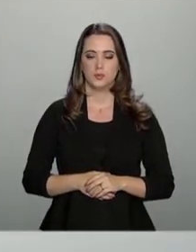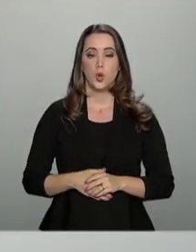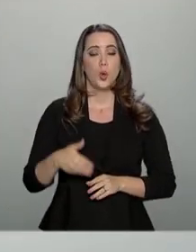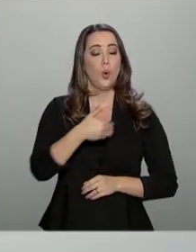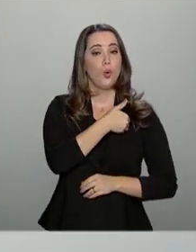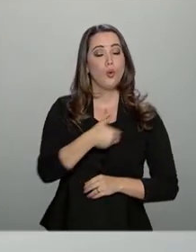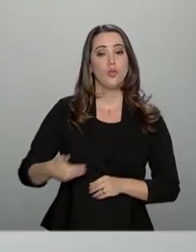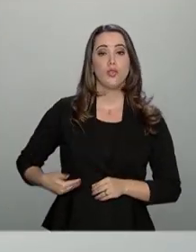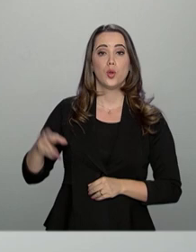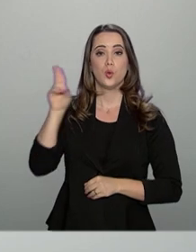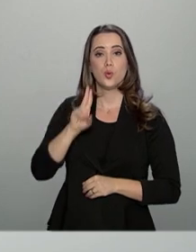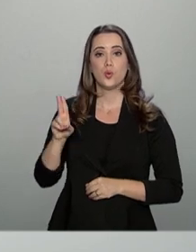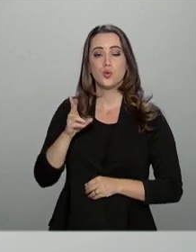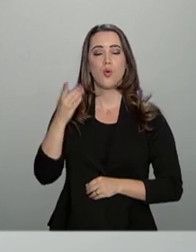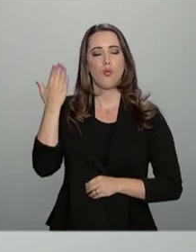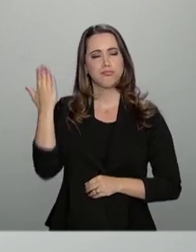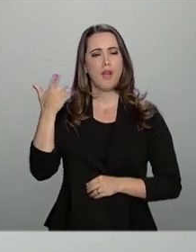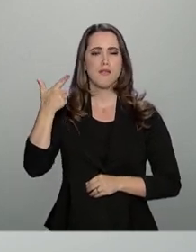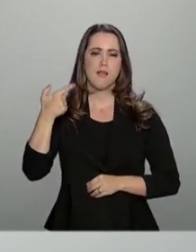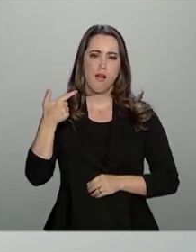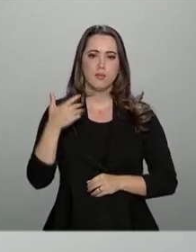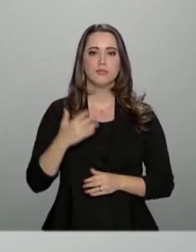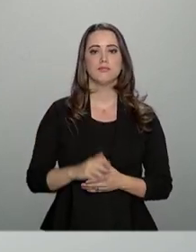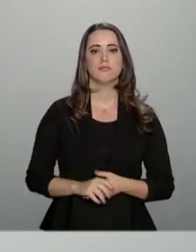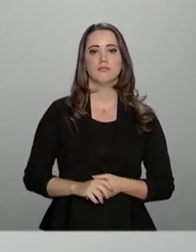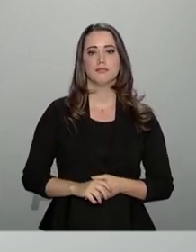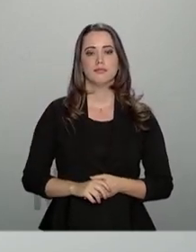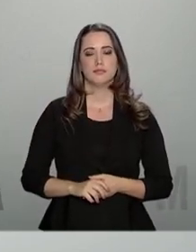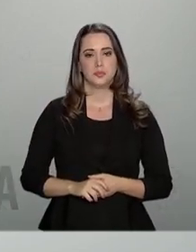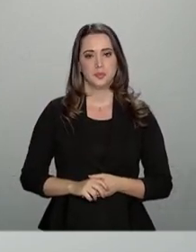O governo usou essa arma.